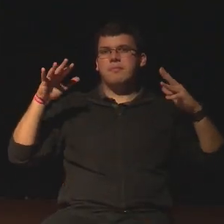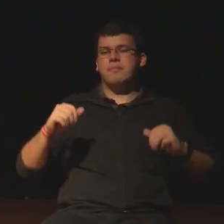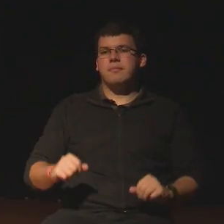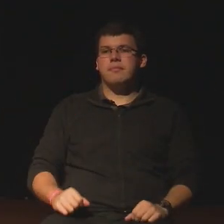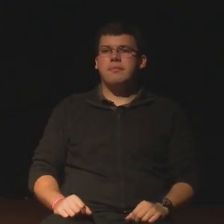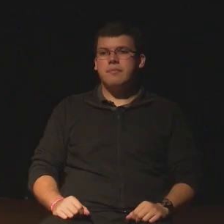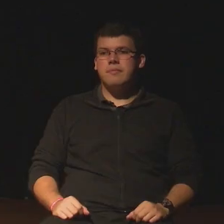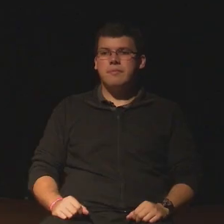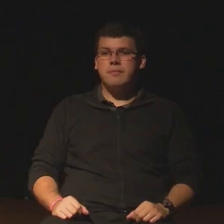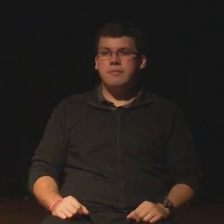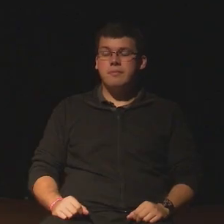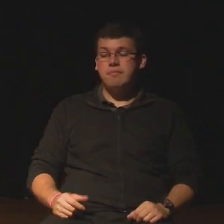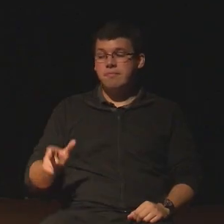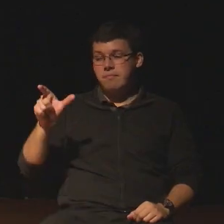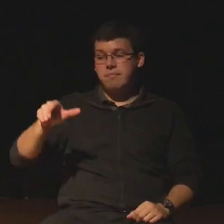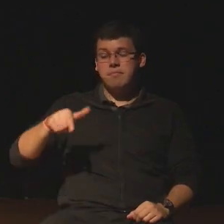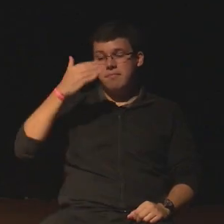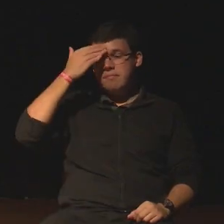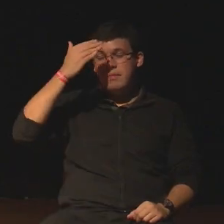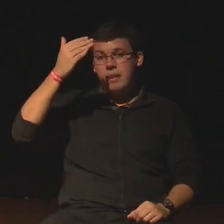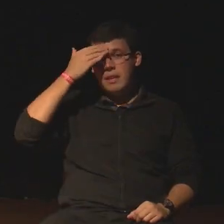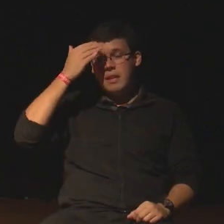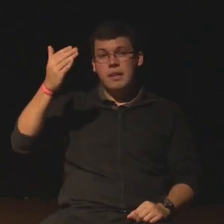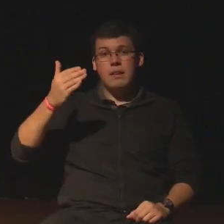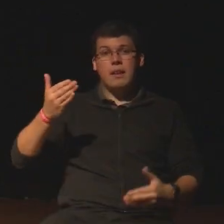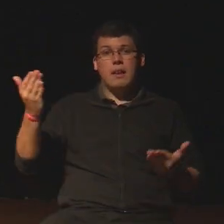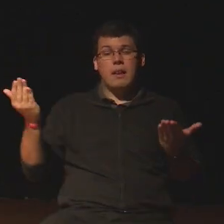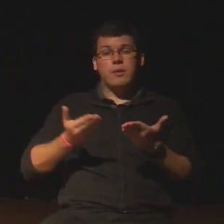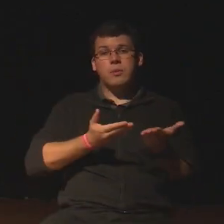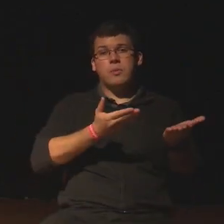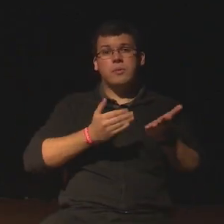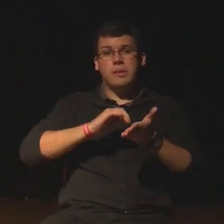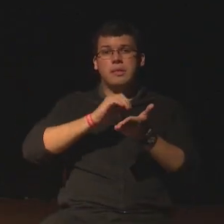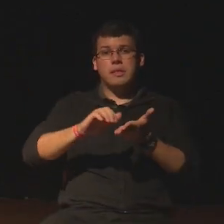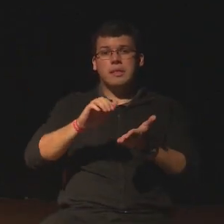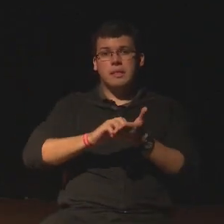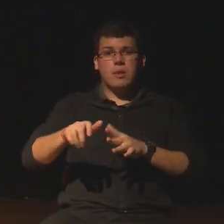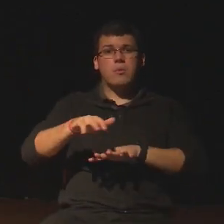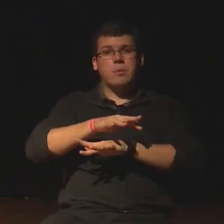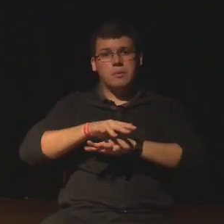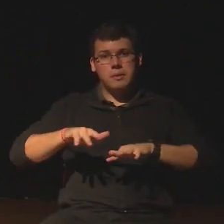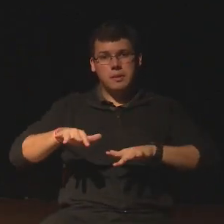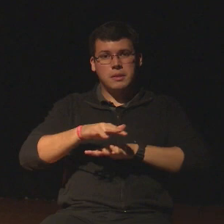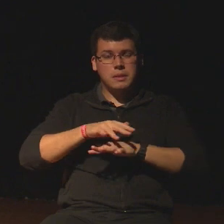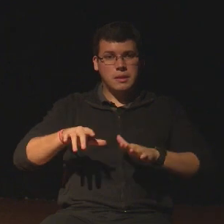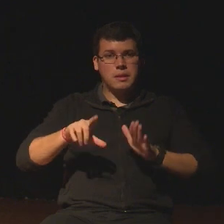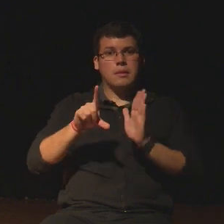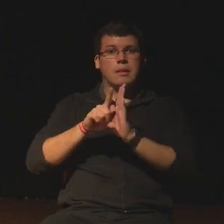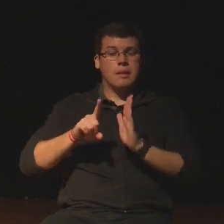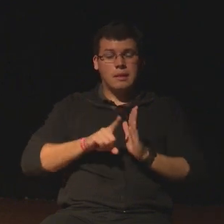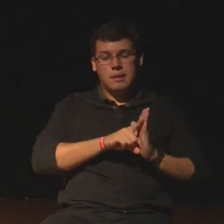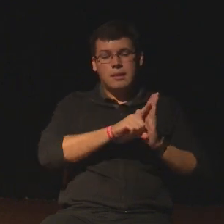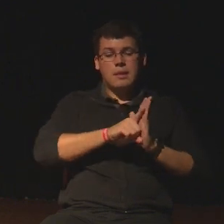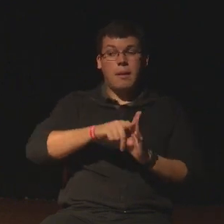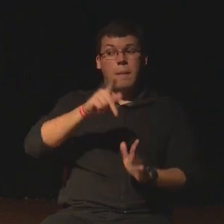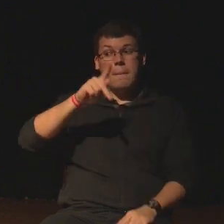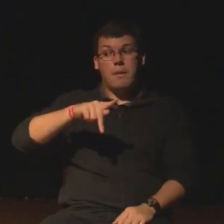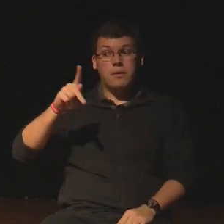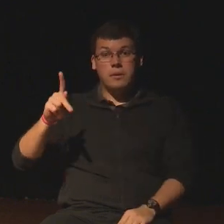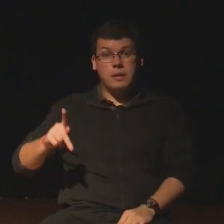Muito obrigada, Marcelo. Agora eu convido a secretária de Urbanismo e Licenciamento, a professora Elizabeth França, para